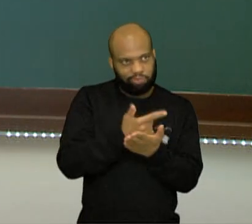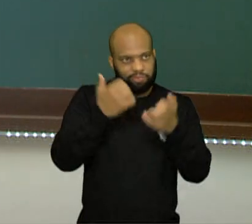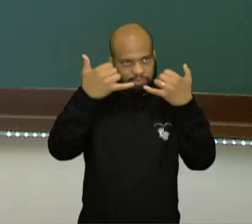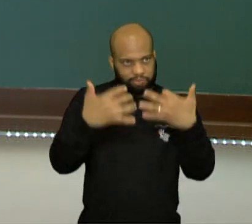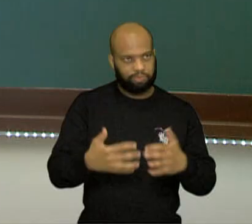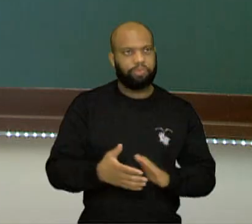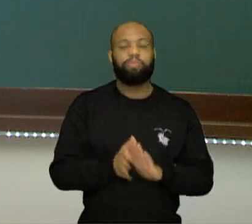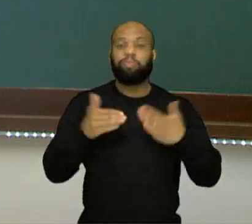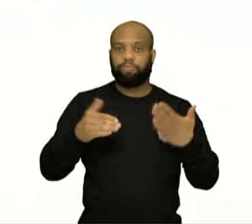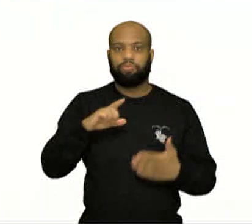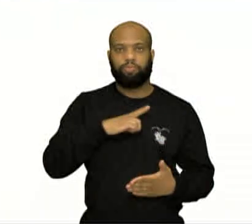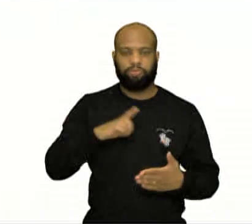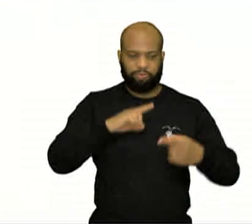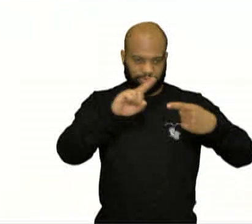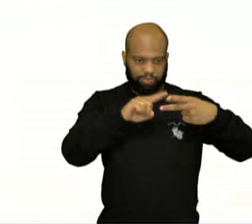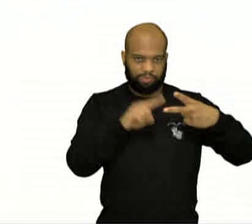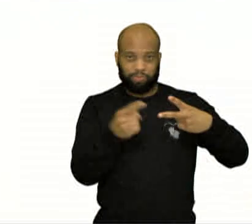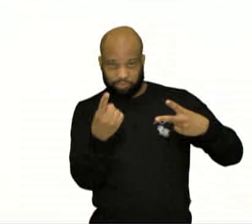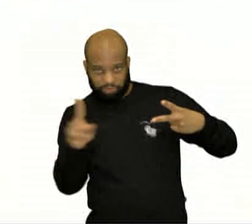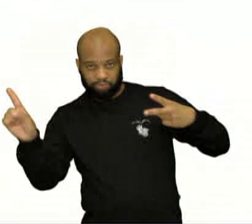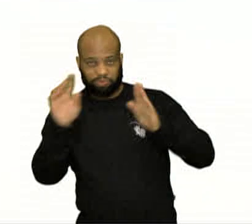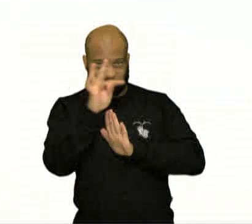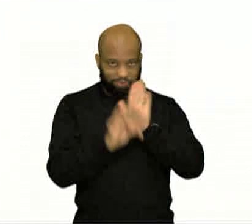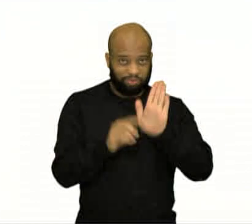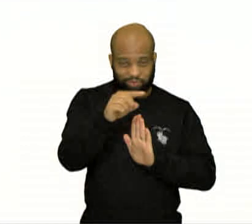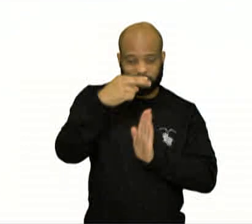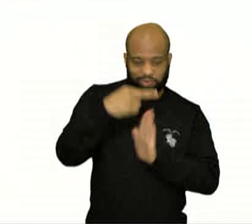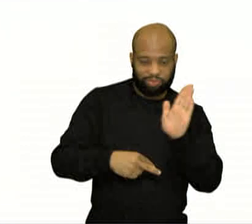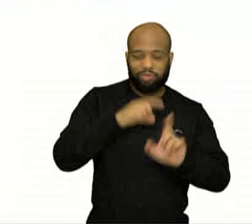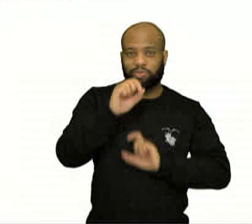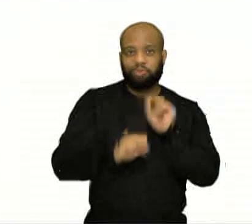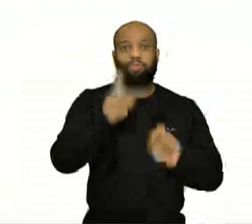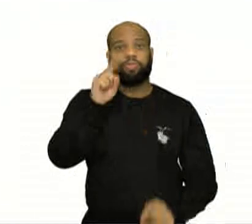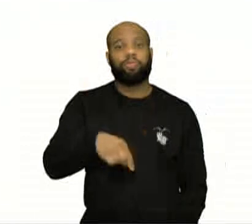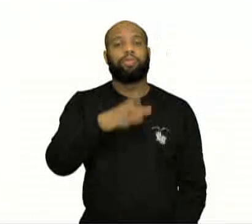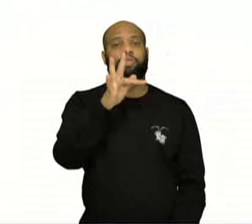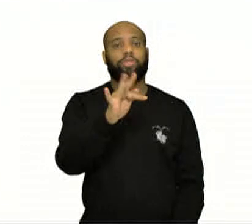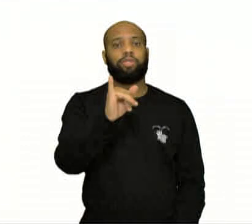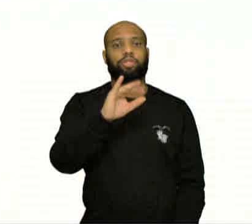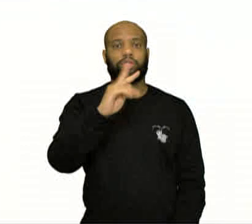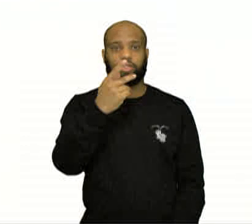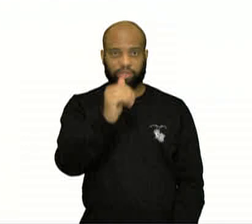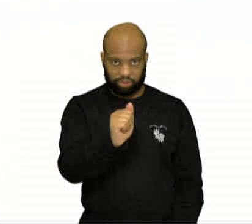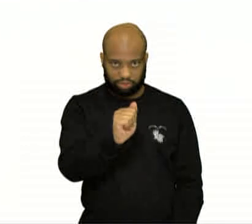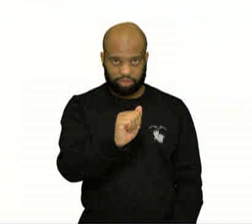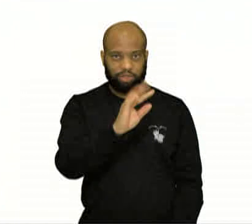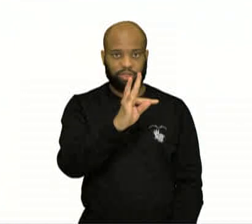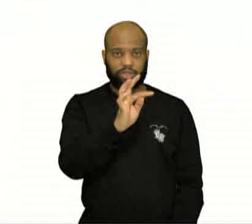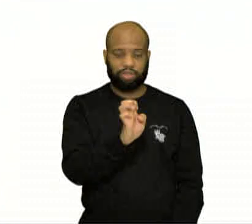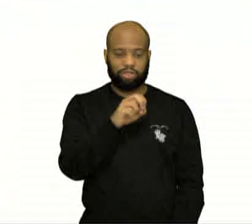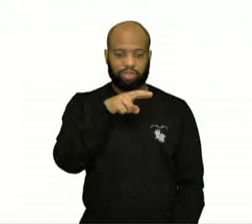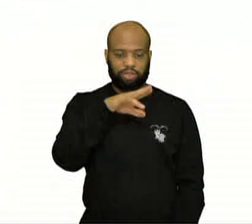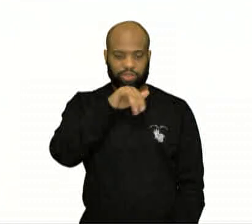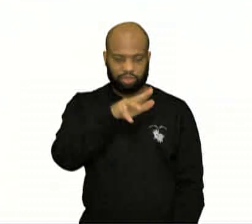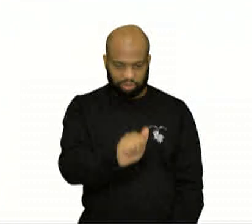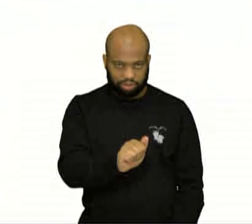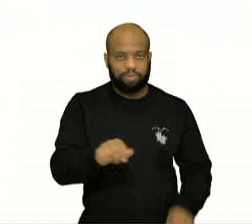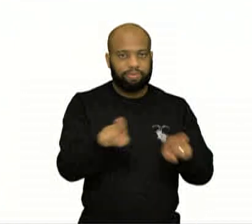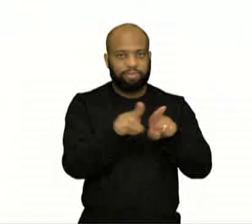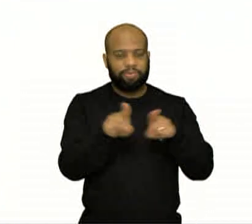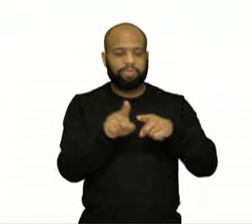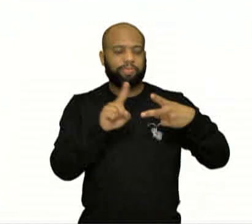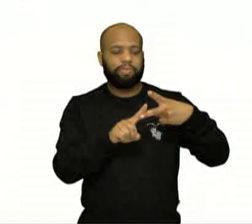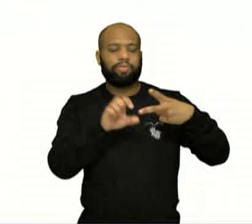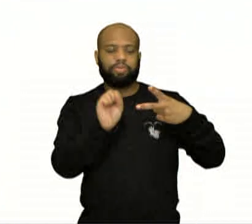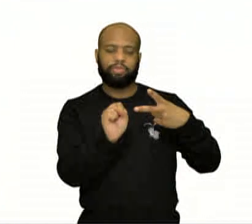Então, os dois últimos textos que você leu são exemplos de ficha técnica e sinopse. Então, a ficha técnica é